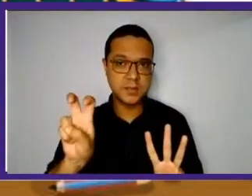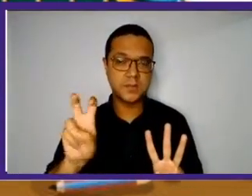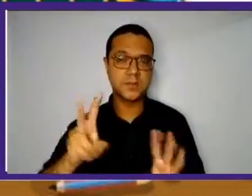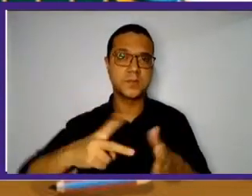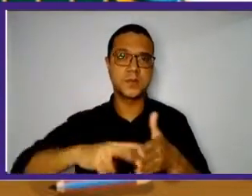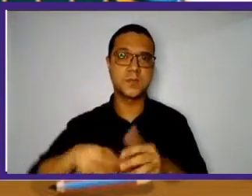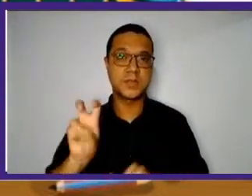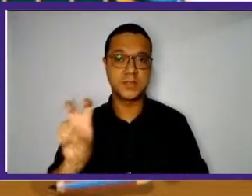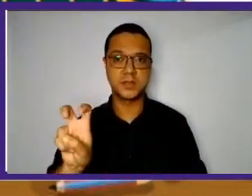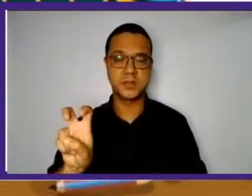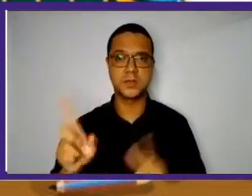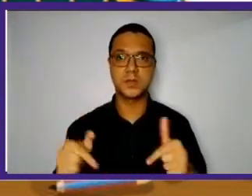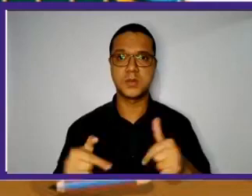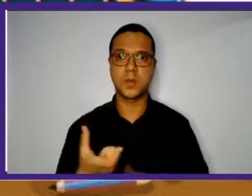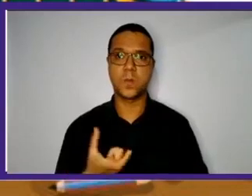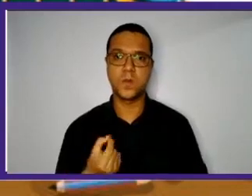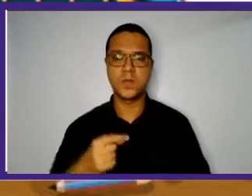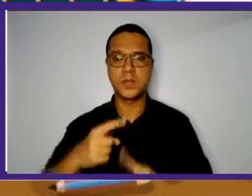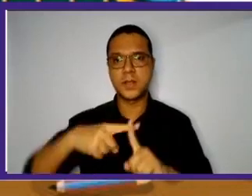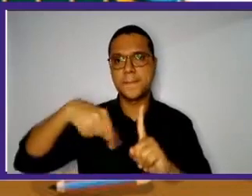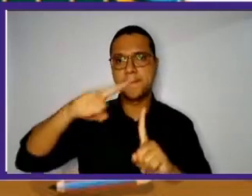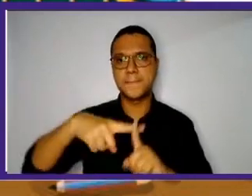20 mais 5 é igual a